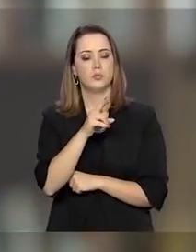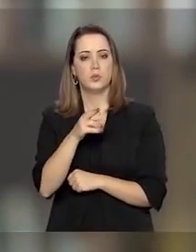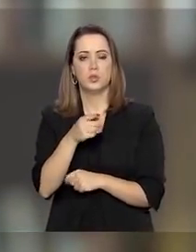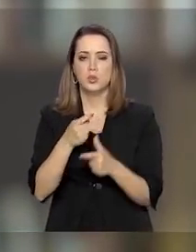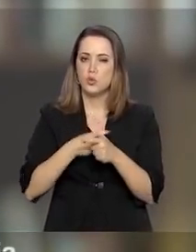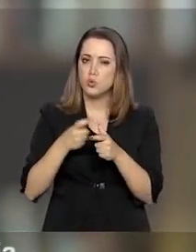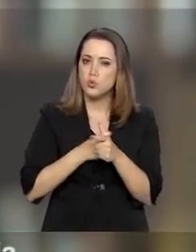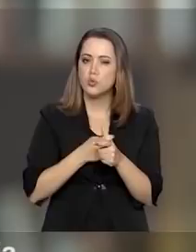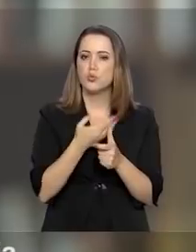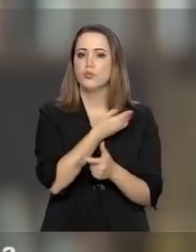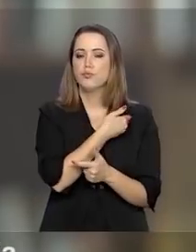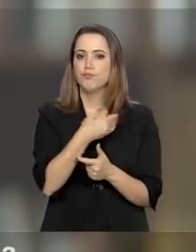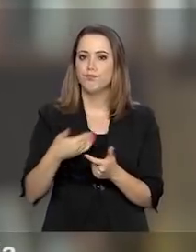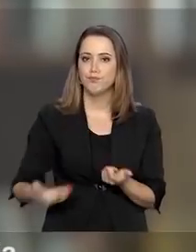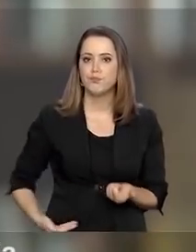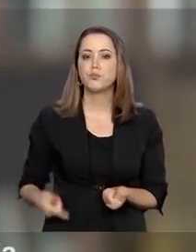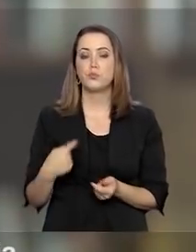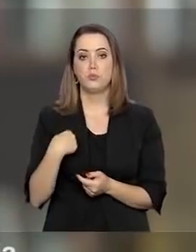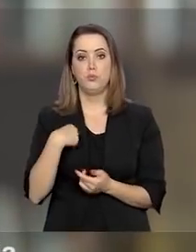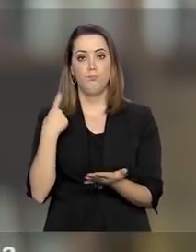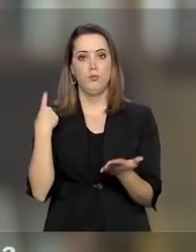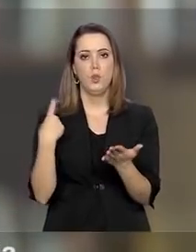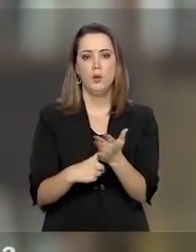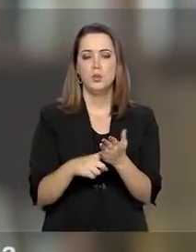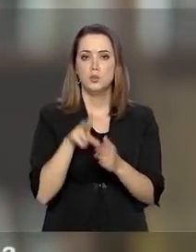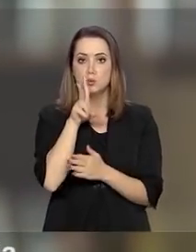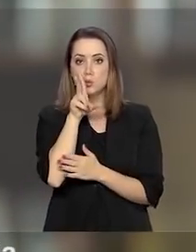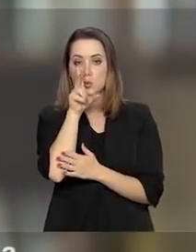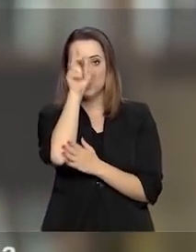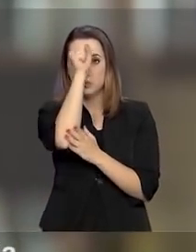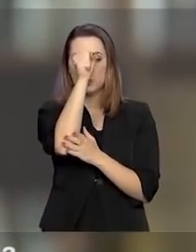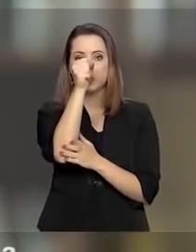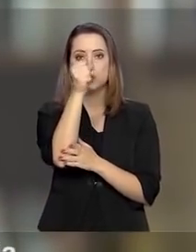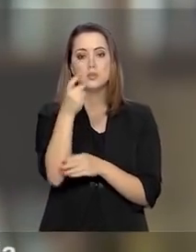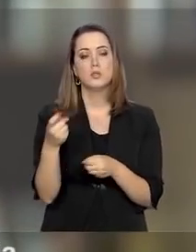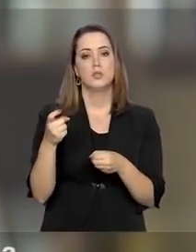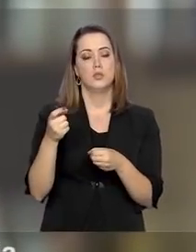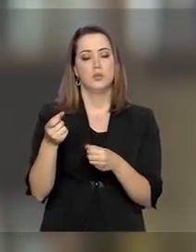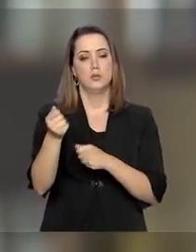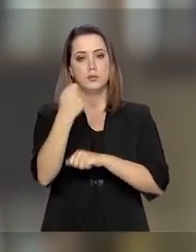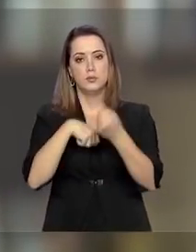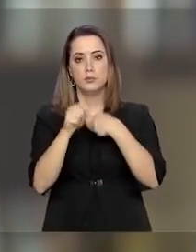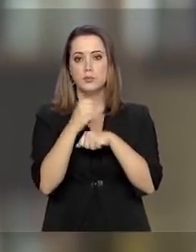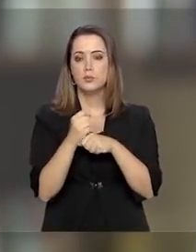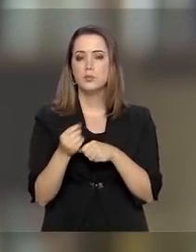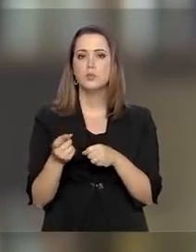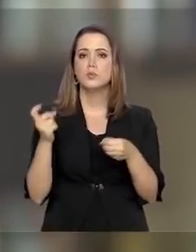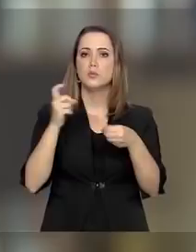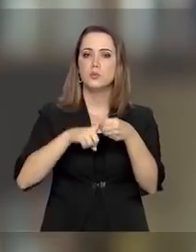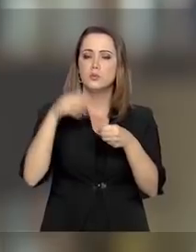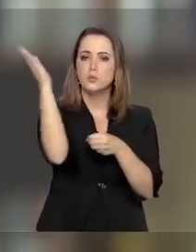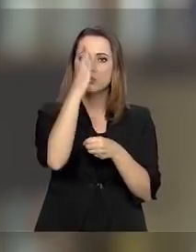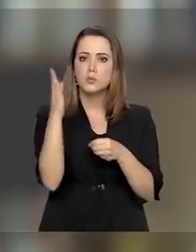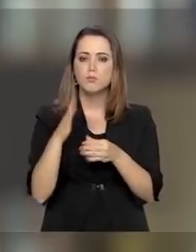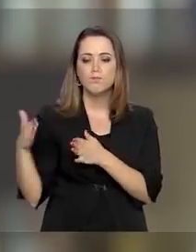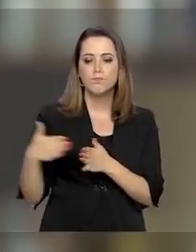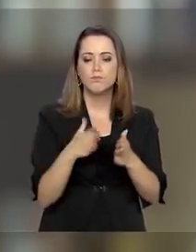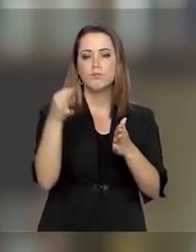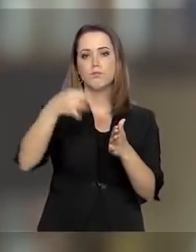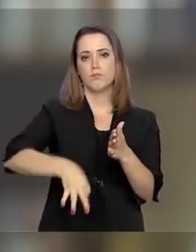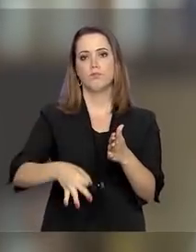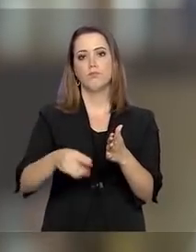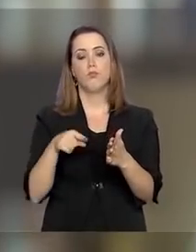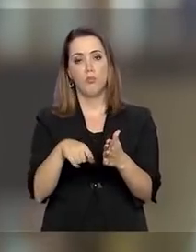públicas meu compromisso é o de resgatar a força da nossa economia e recolocar o brasil nos trilhos